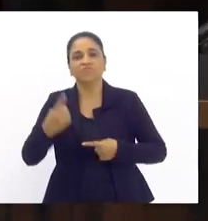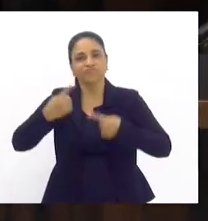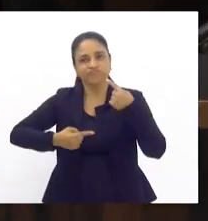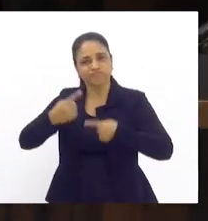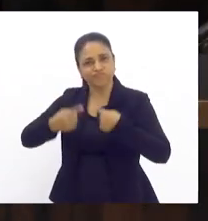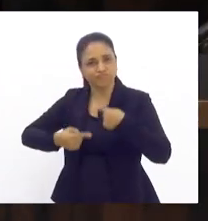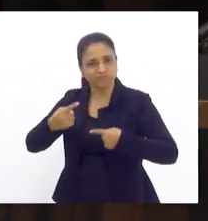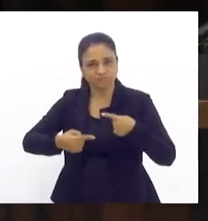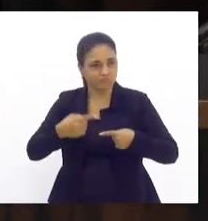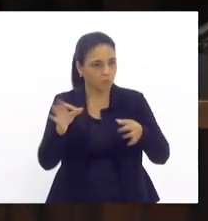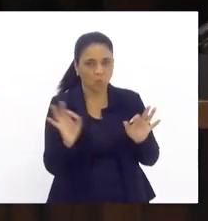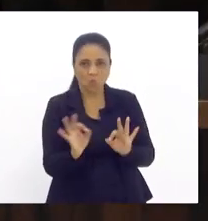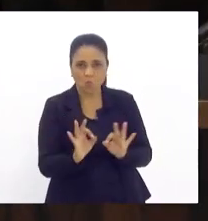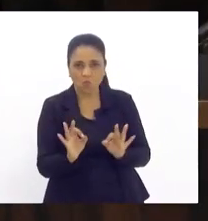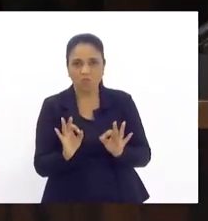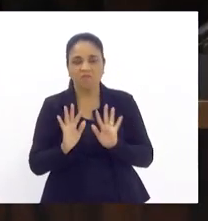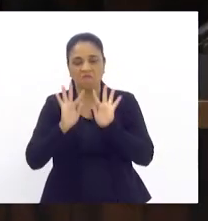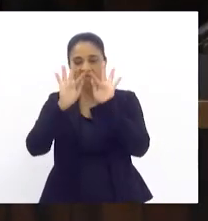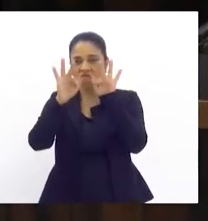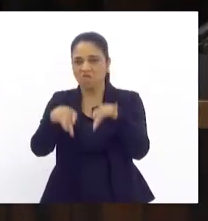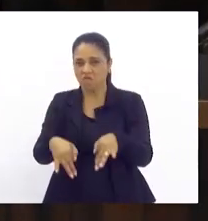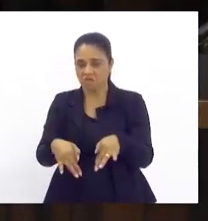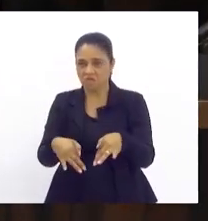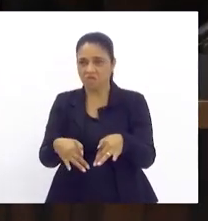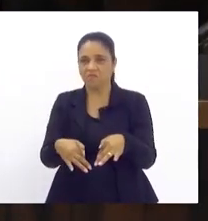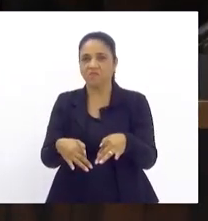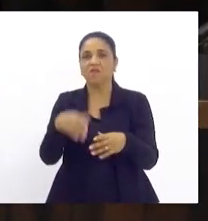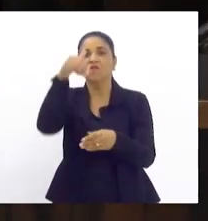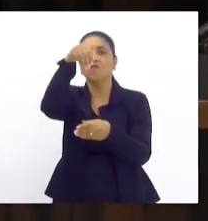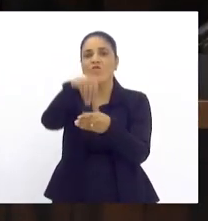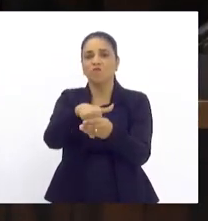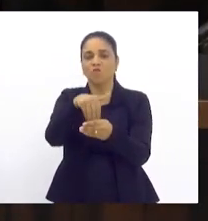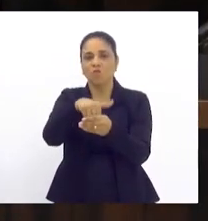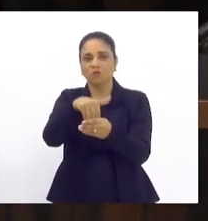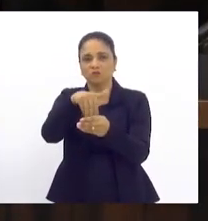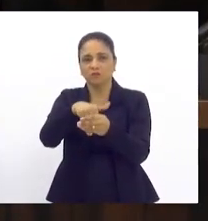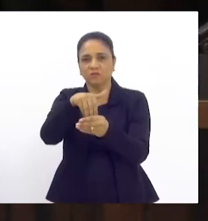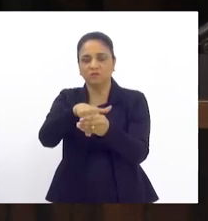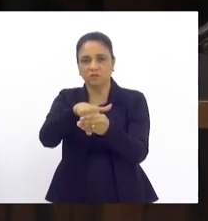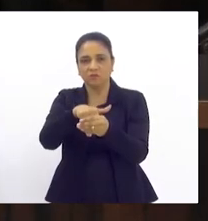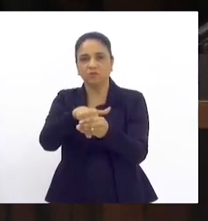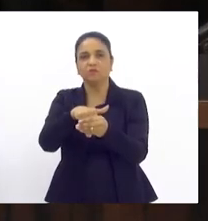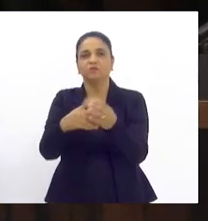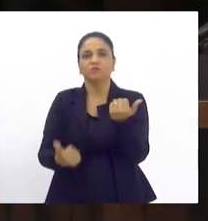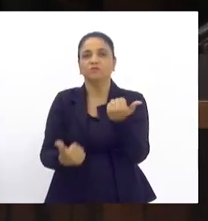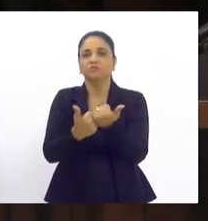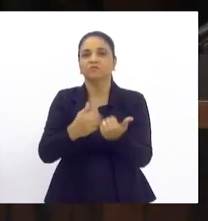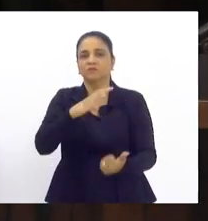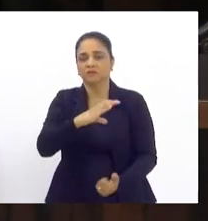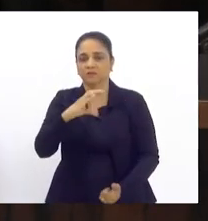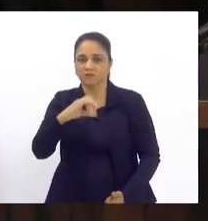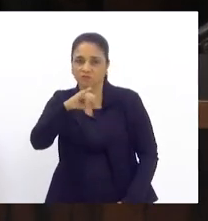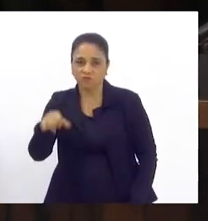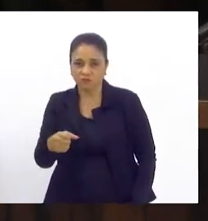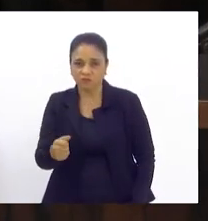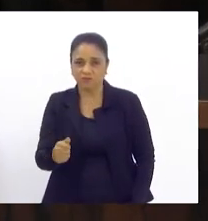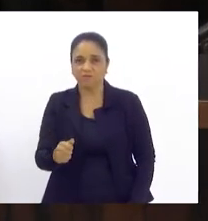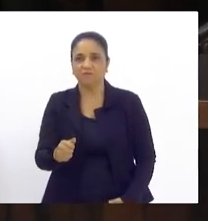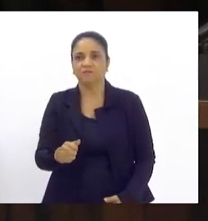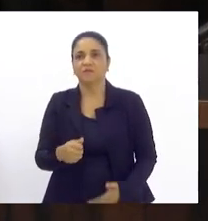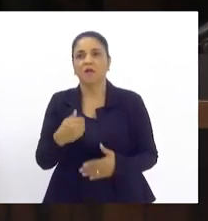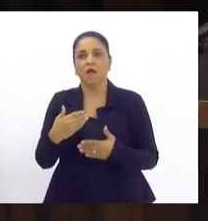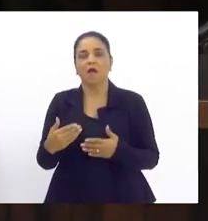quem queira discutir, encerrar a discussão, em votação, o substitutivo da CCJ. Os senhores que